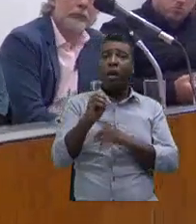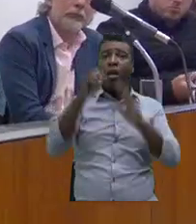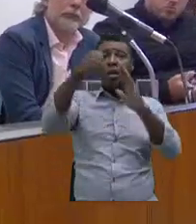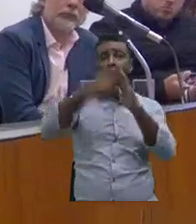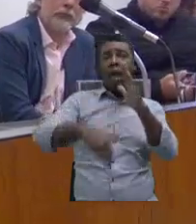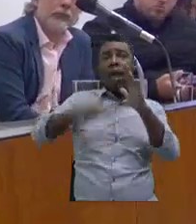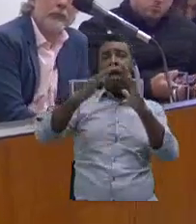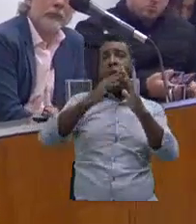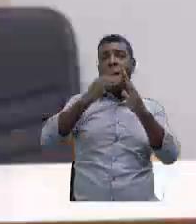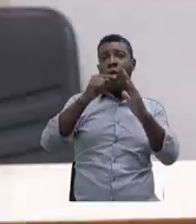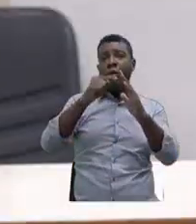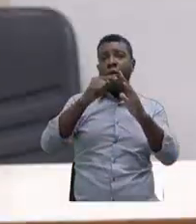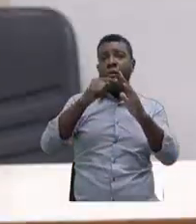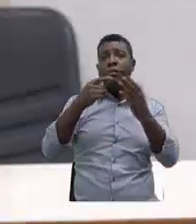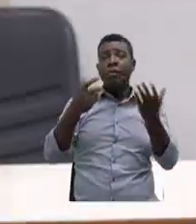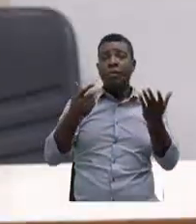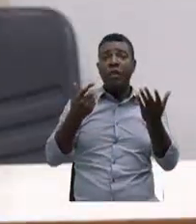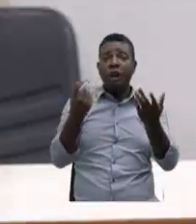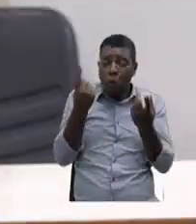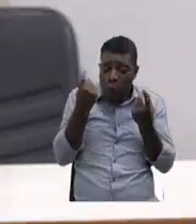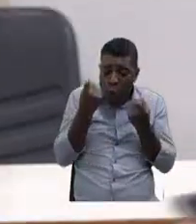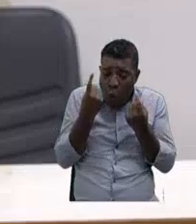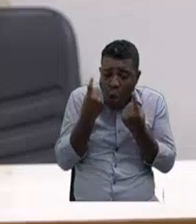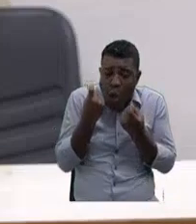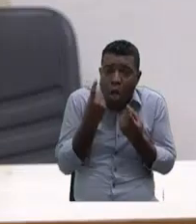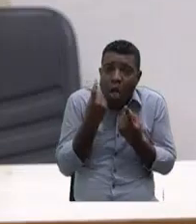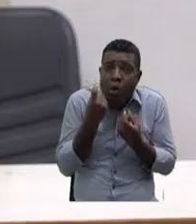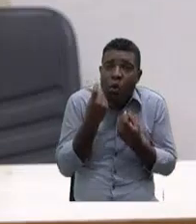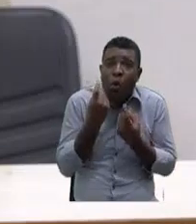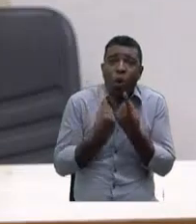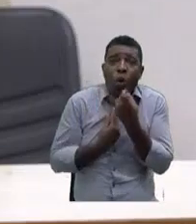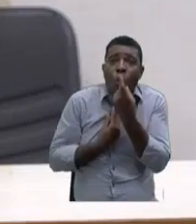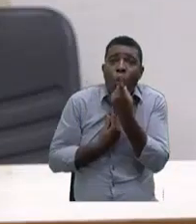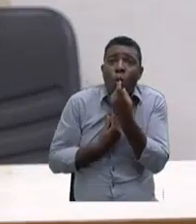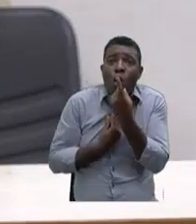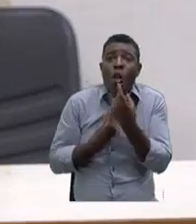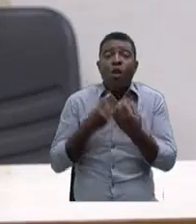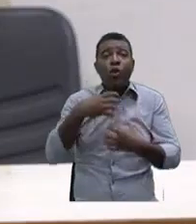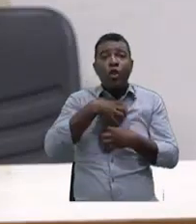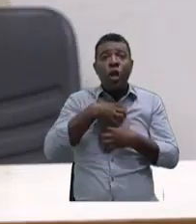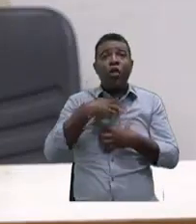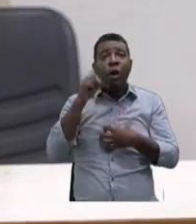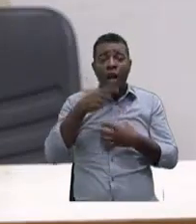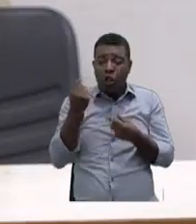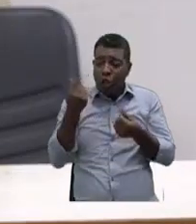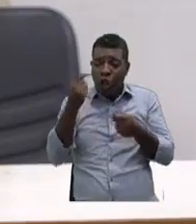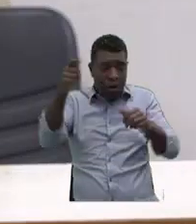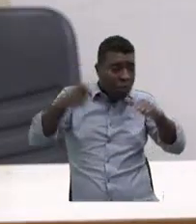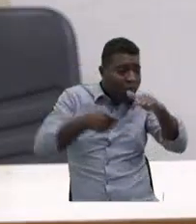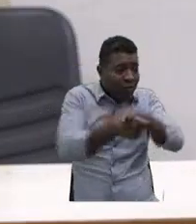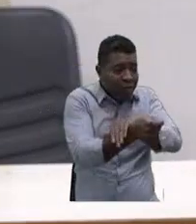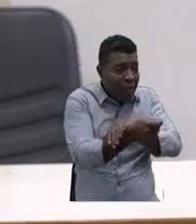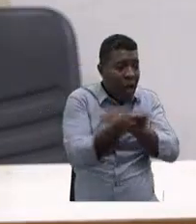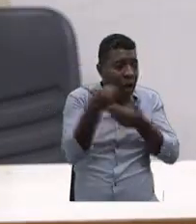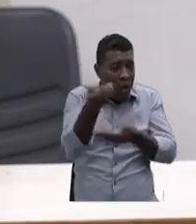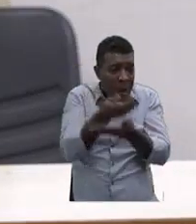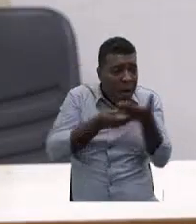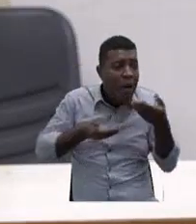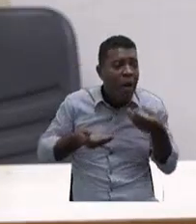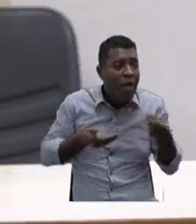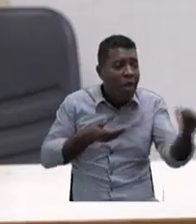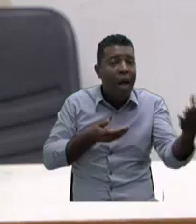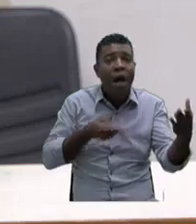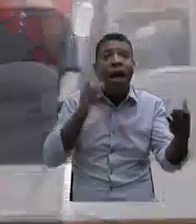Macaé, a única forma de repassar o recurso para os povos de matriz africana é